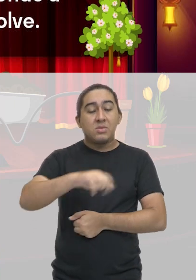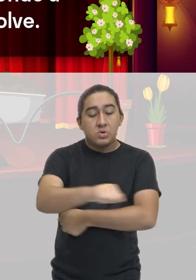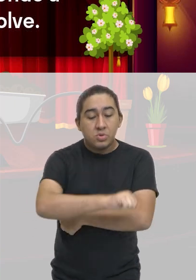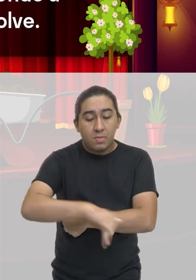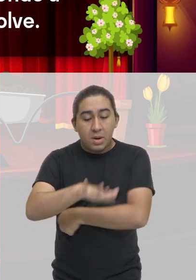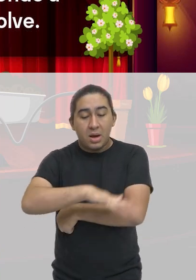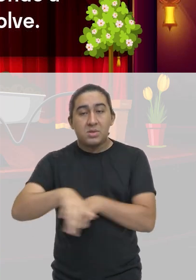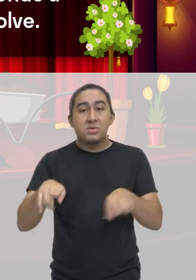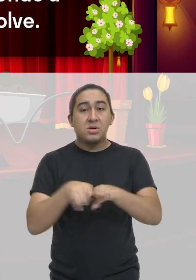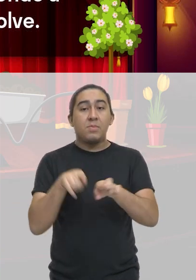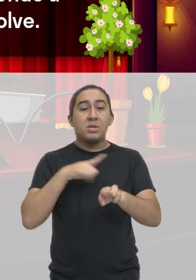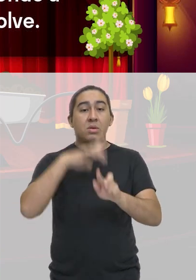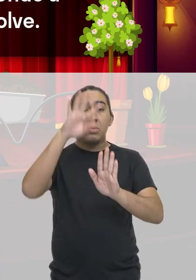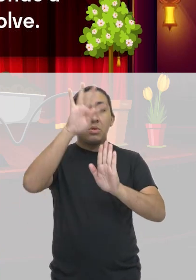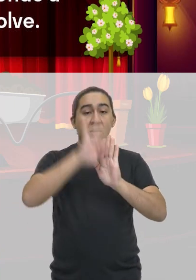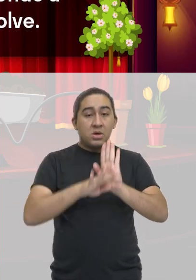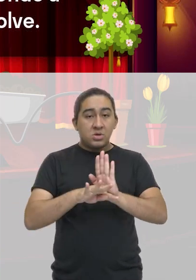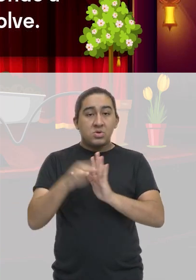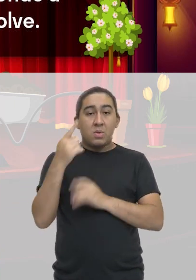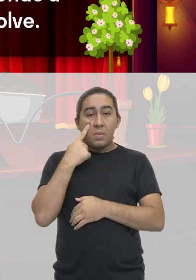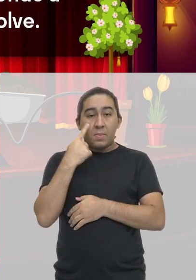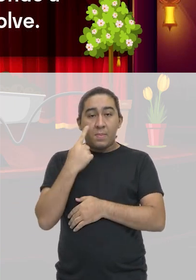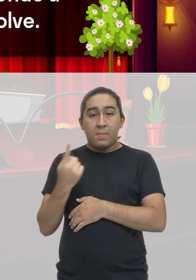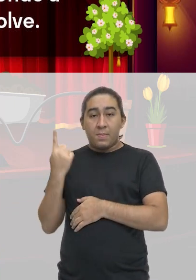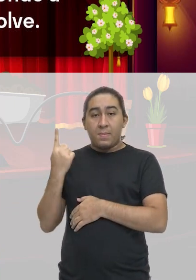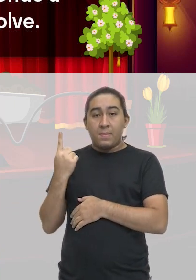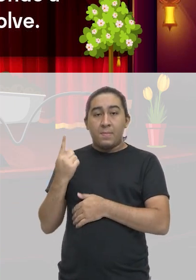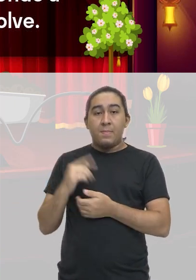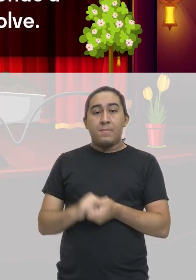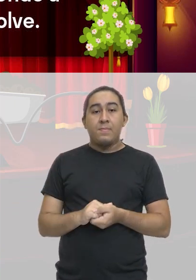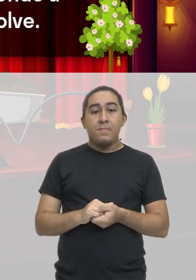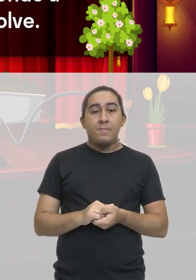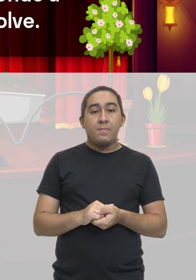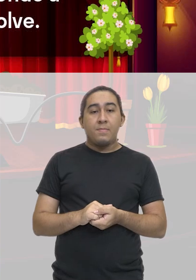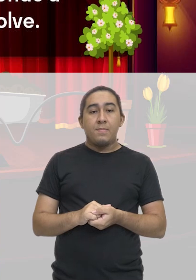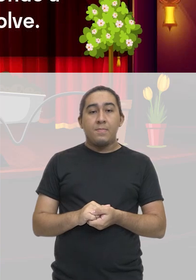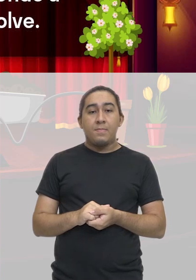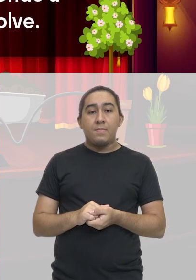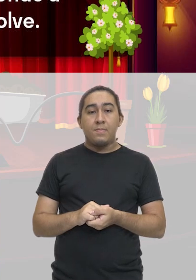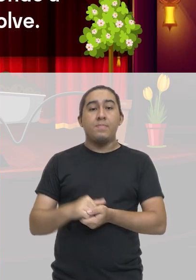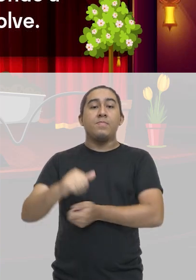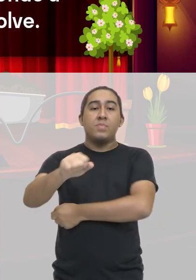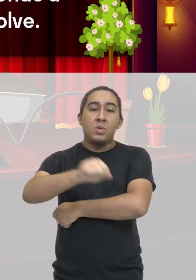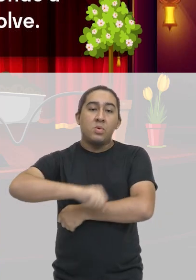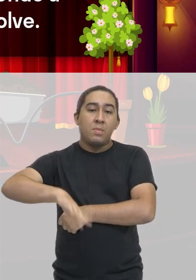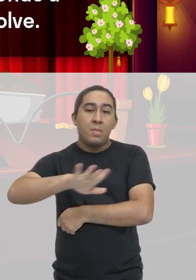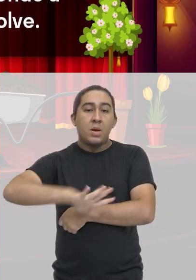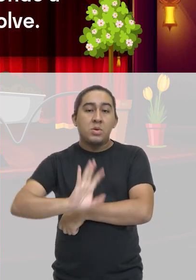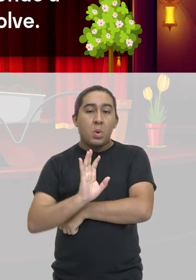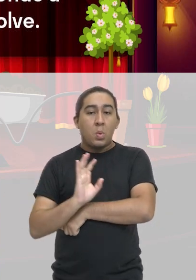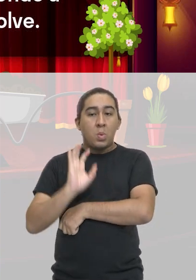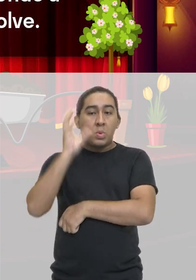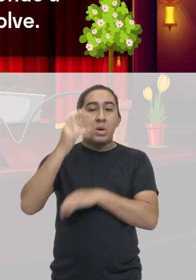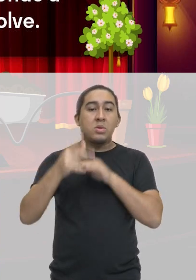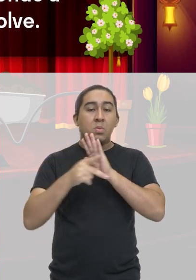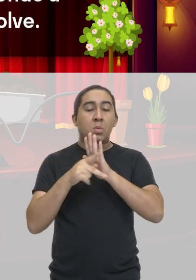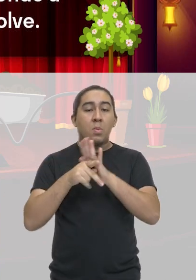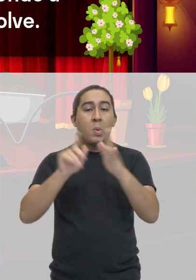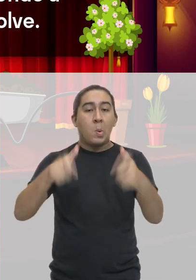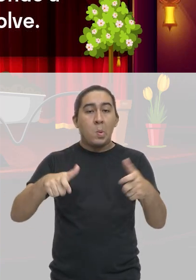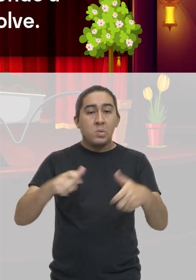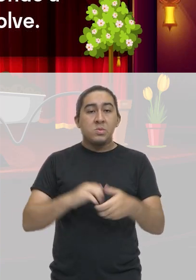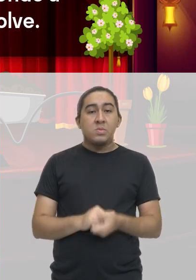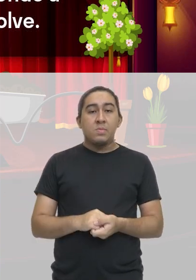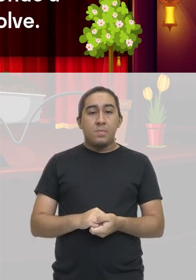que é a moça tecelã, certo? Então, o cenário acontece, né, num ambiente que